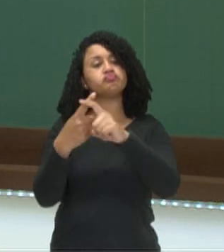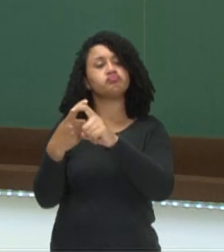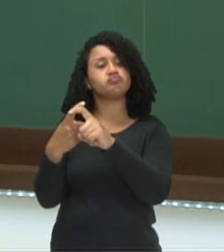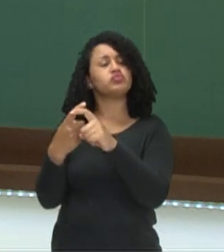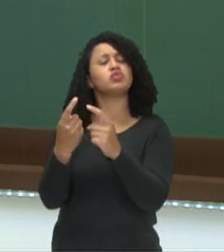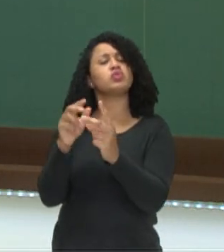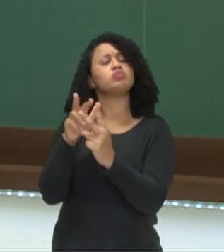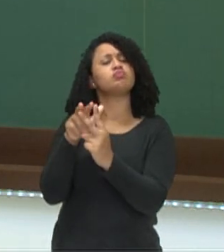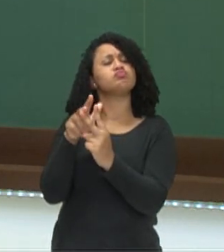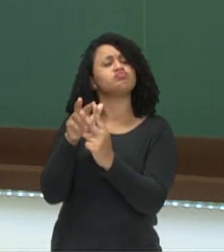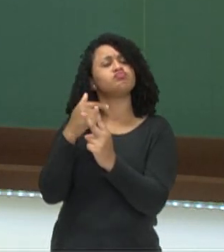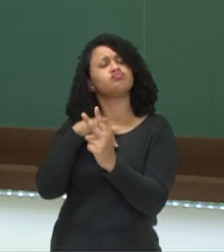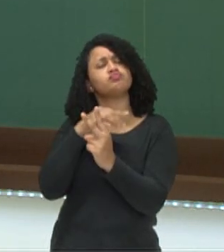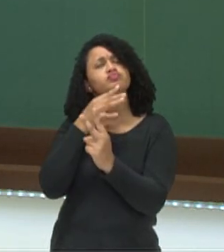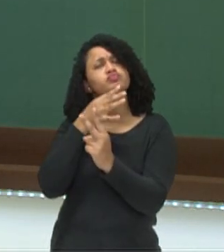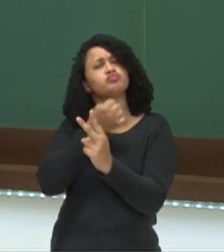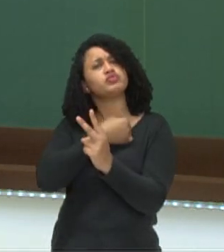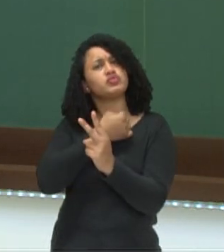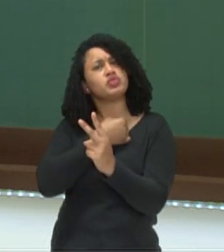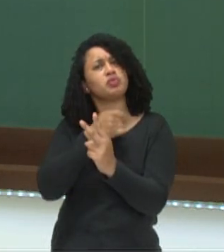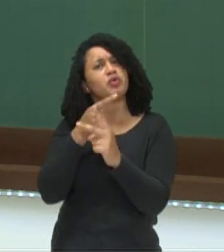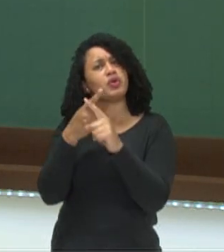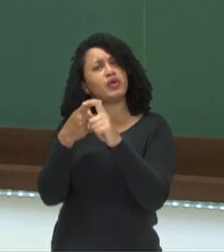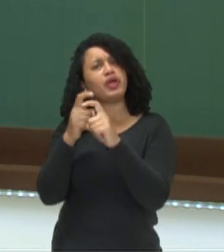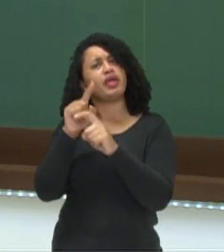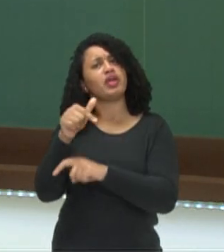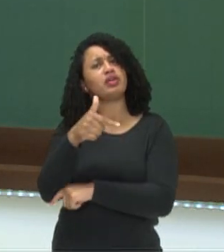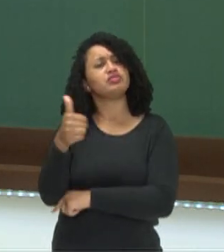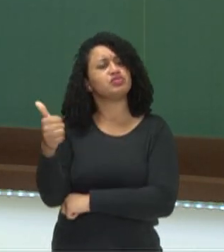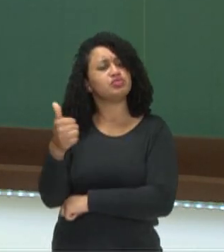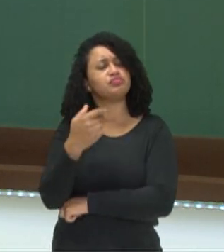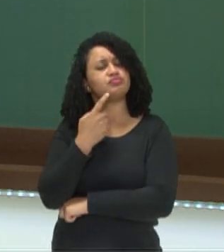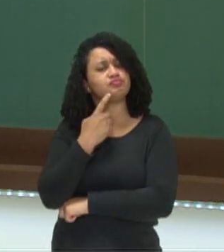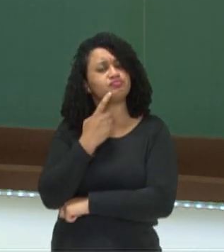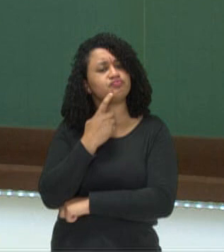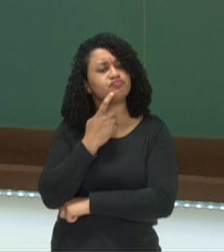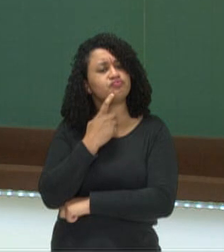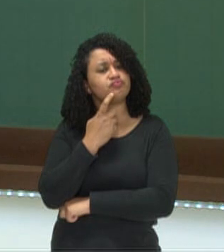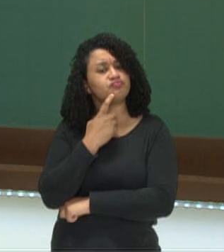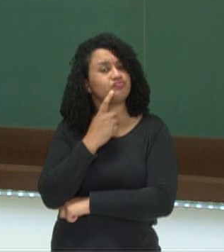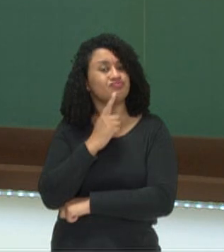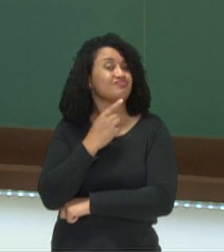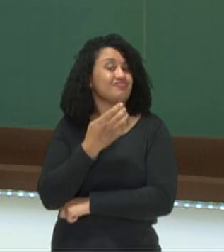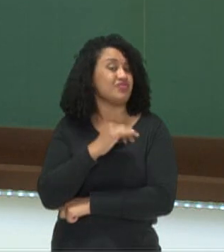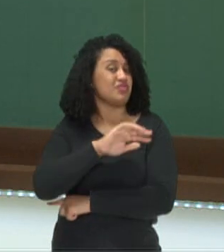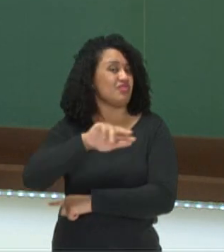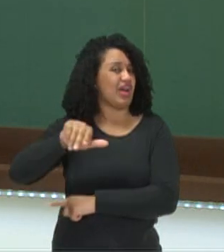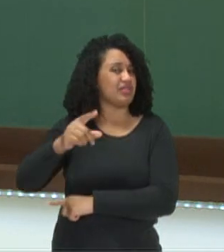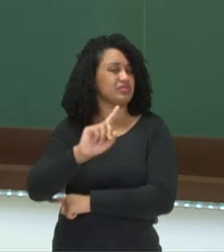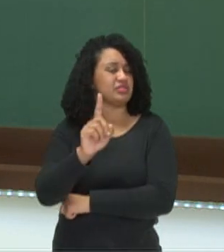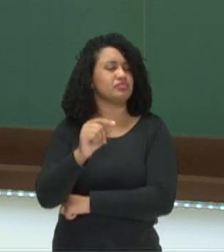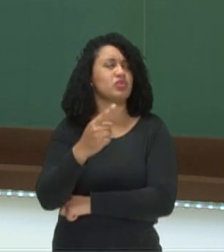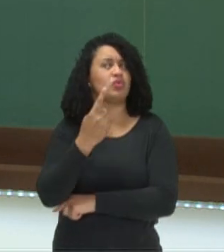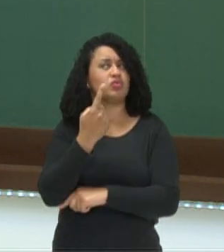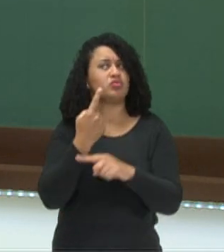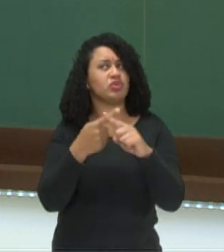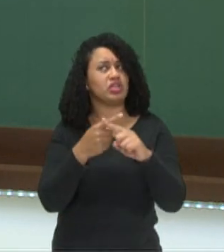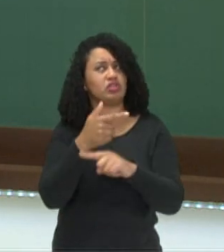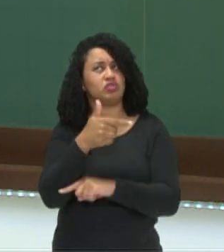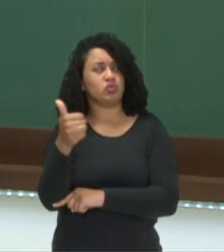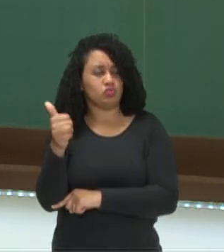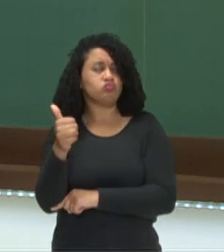os parzinhos que a gente conhece de números que multiplicados dão 21? Não são muitos, né? 1 vezes